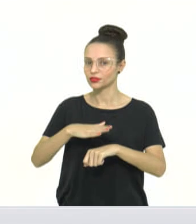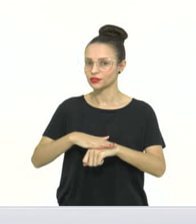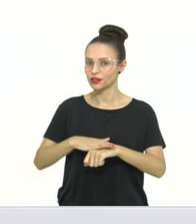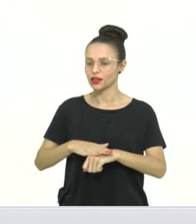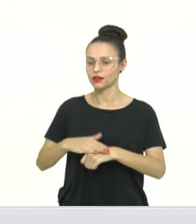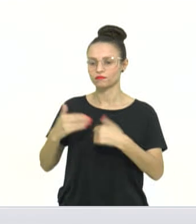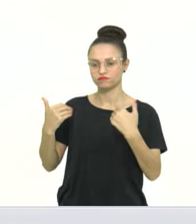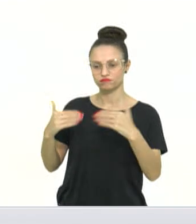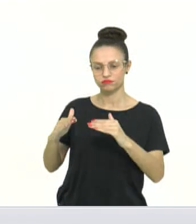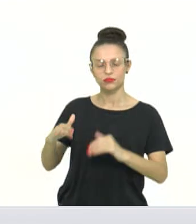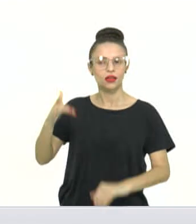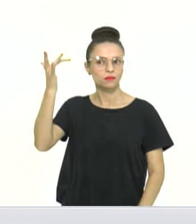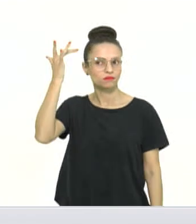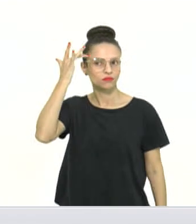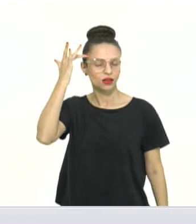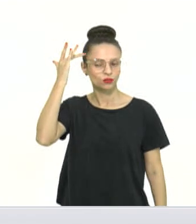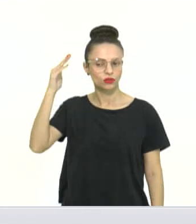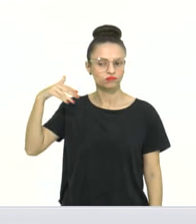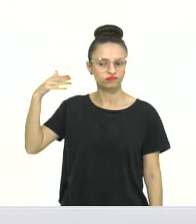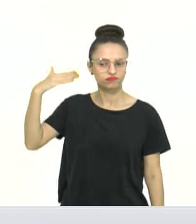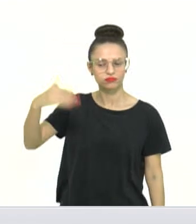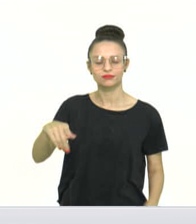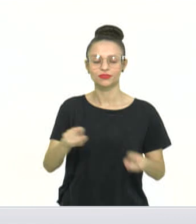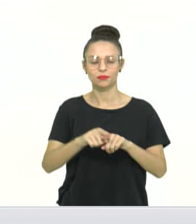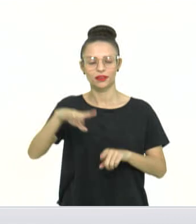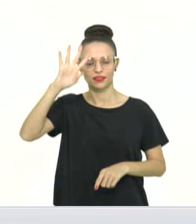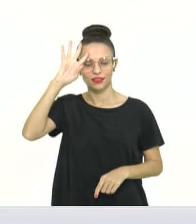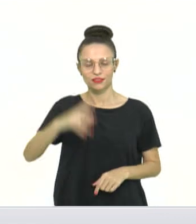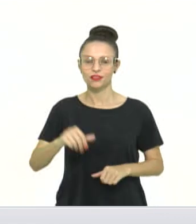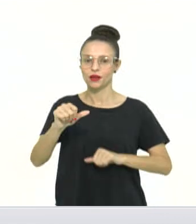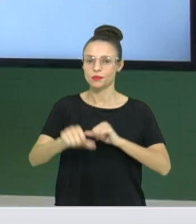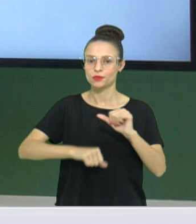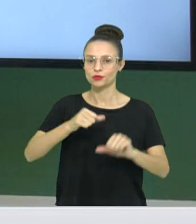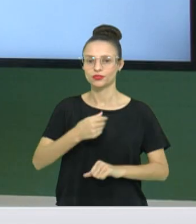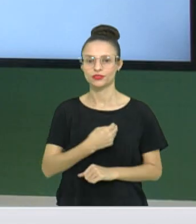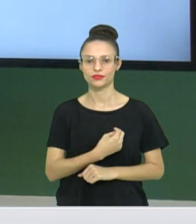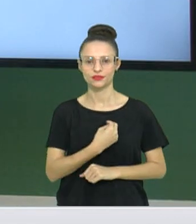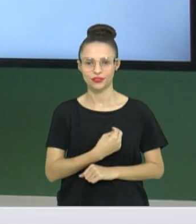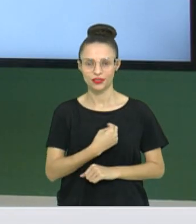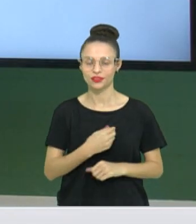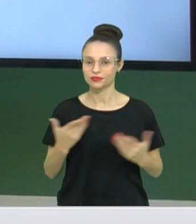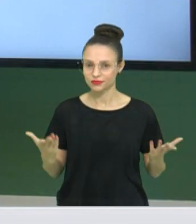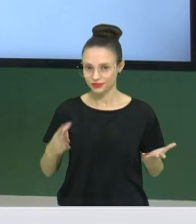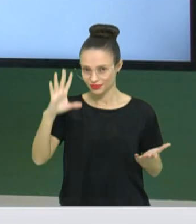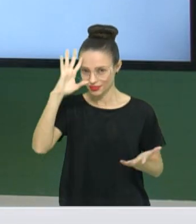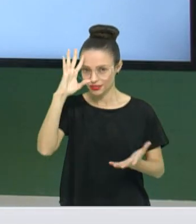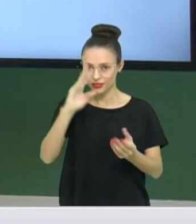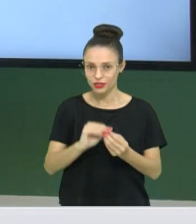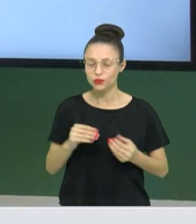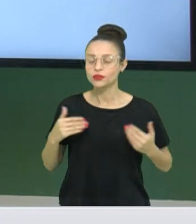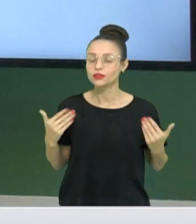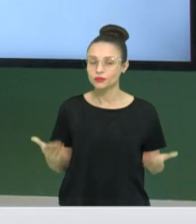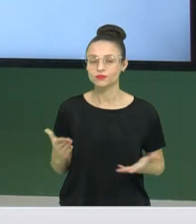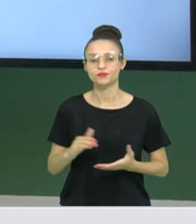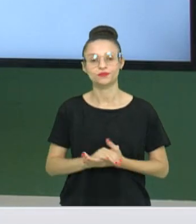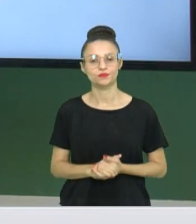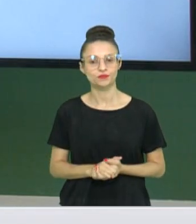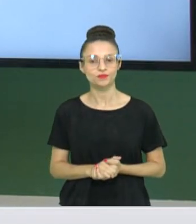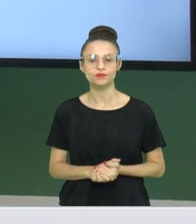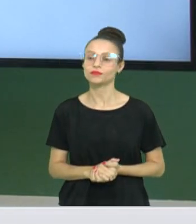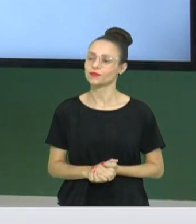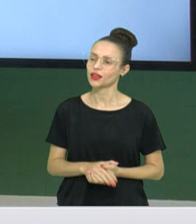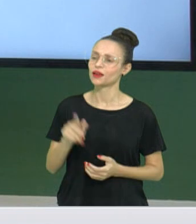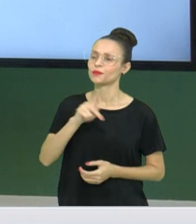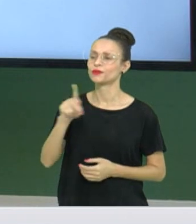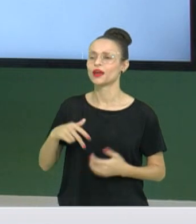ao amadurecimento e, portanto, às decisões que mudam nossas vidas. Entenderam? Então, ai,